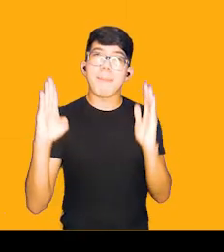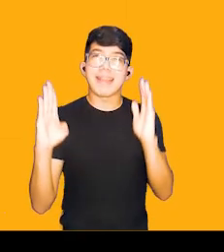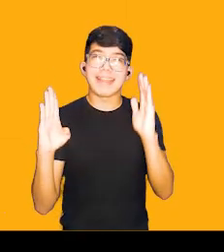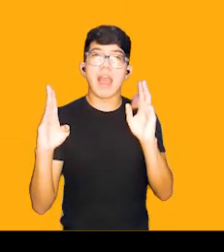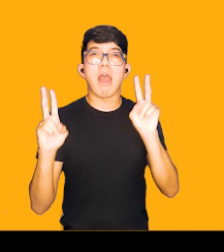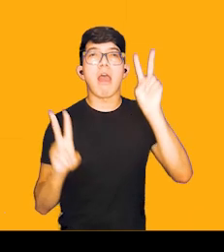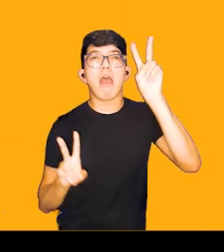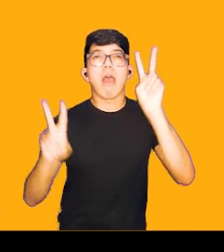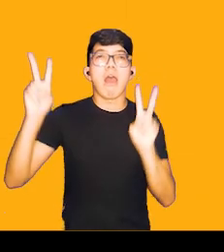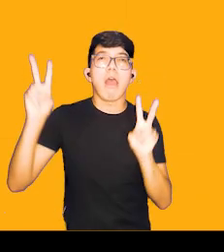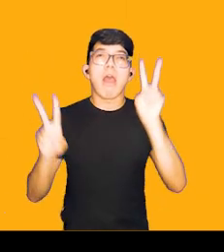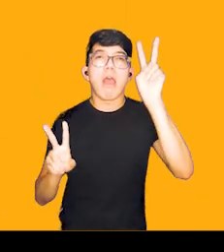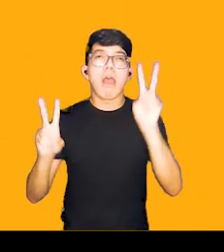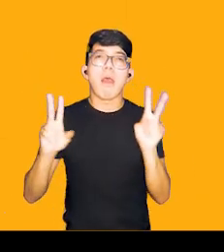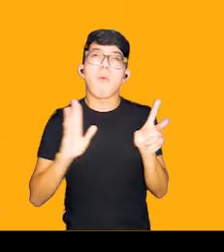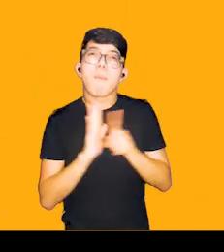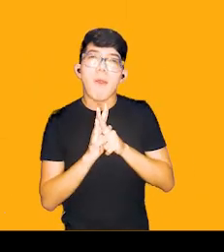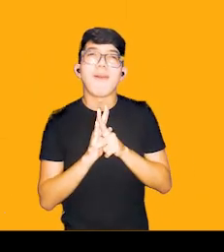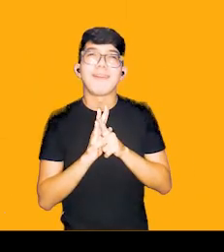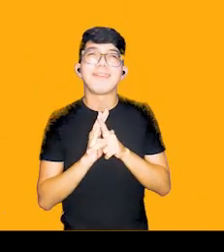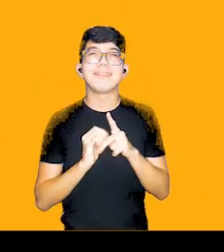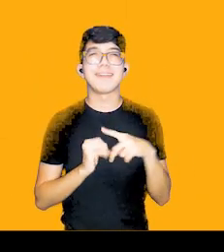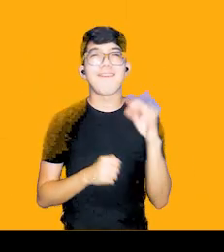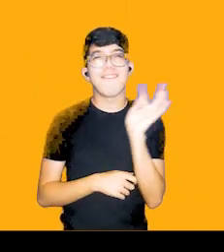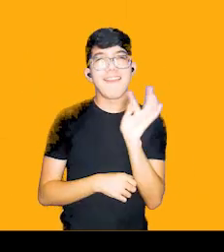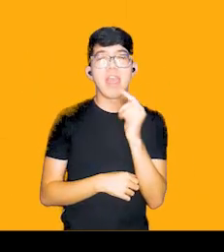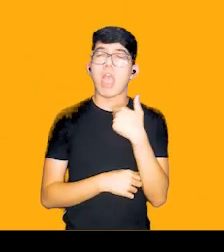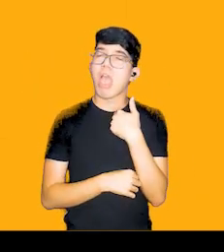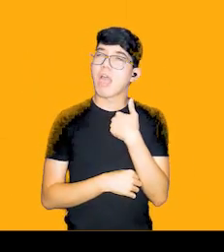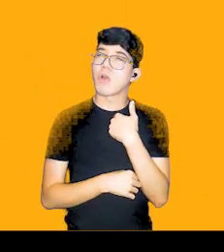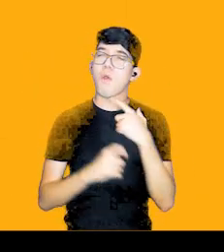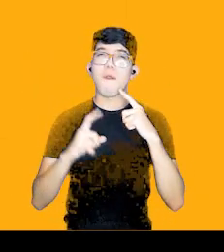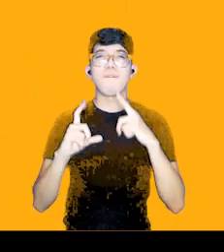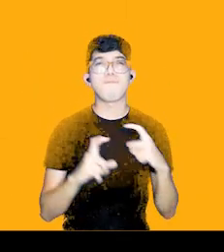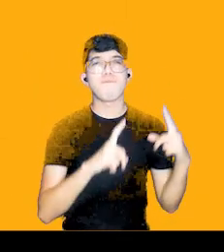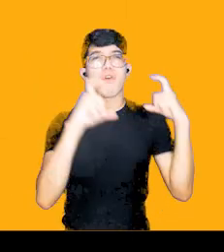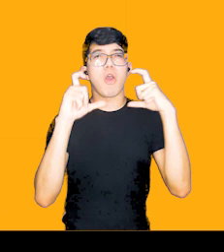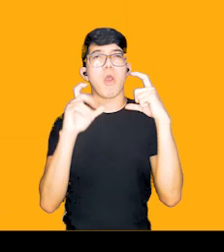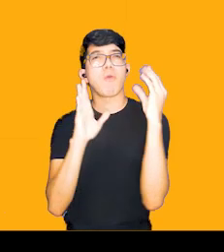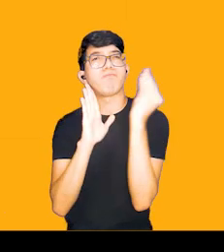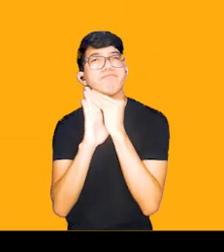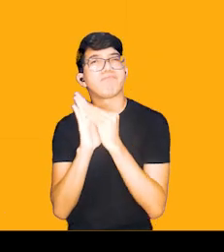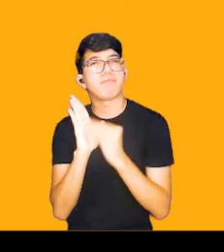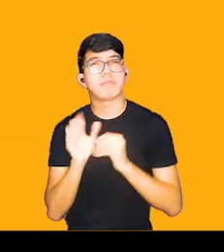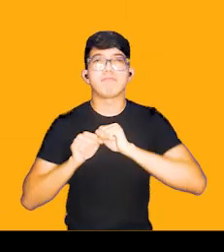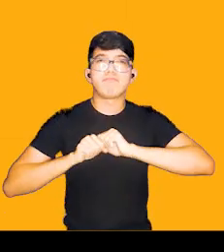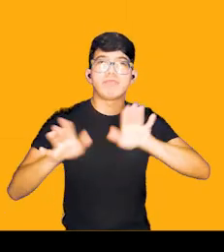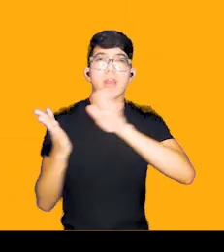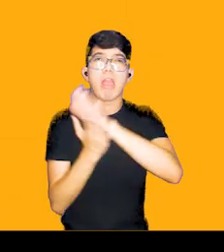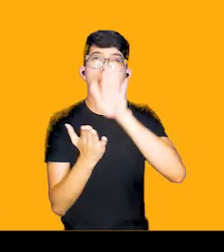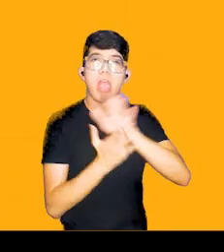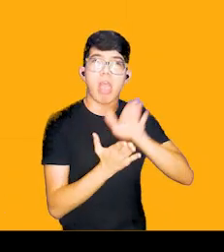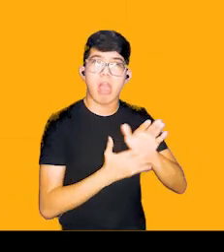de 1980, eu comecei a publicar fotos na primeira página do jornal. O jornal era muito recente, era feito por